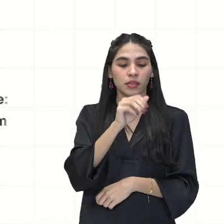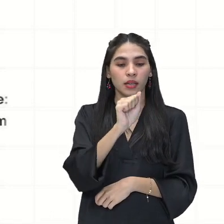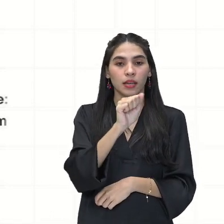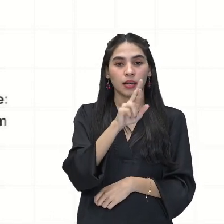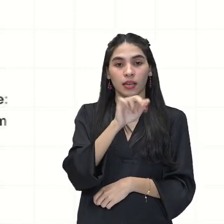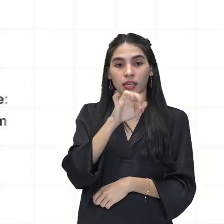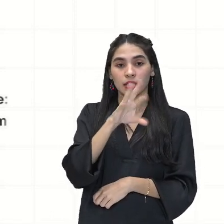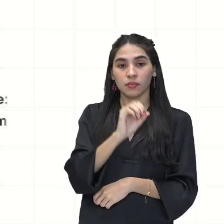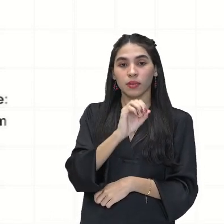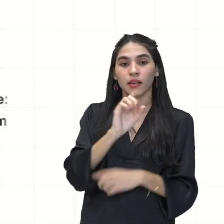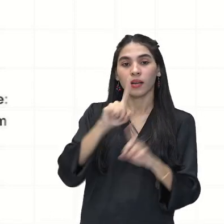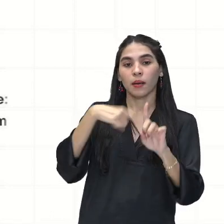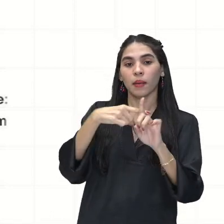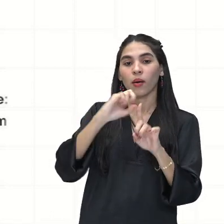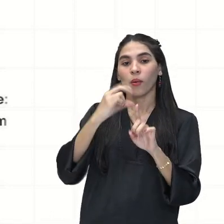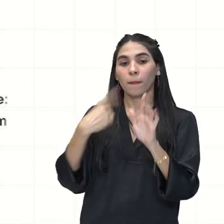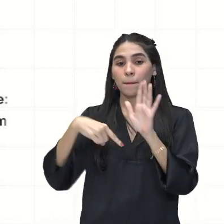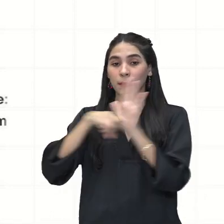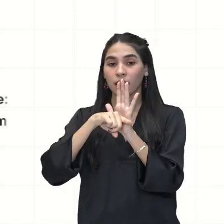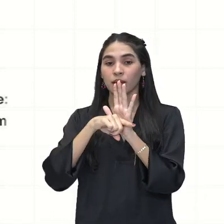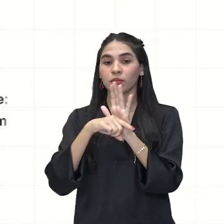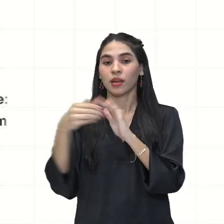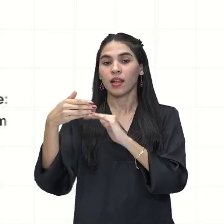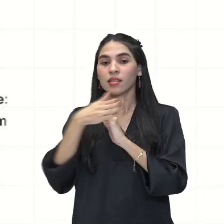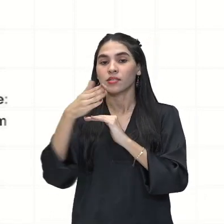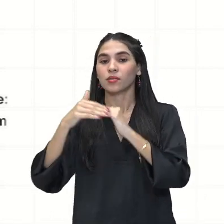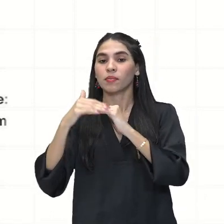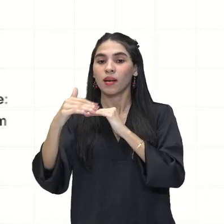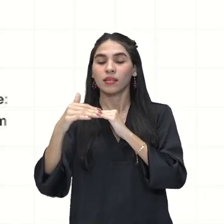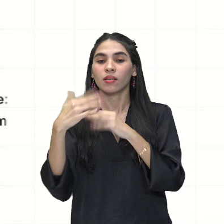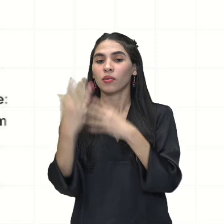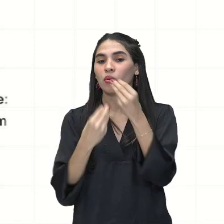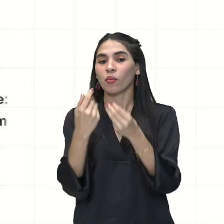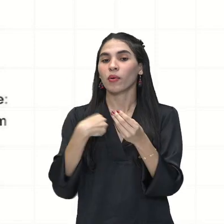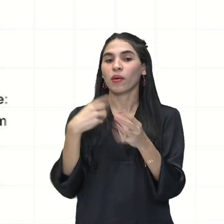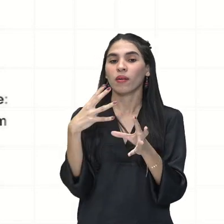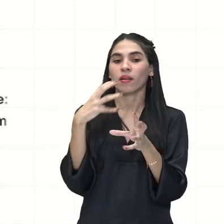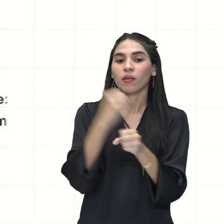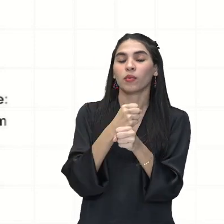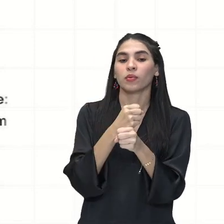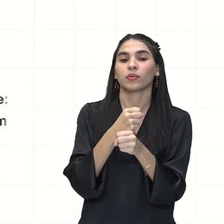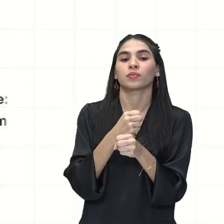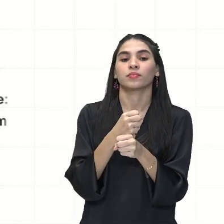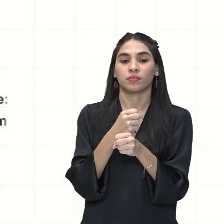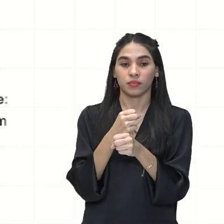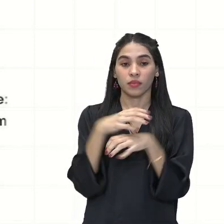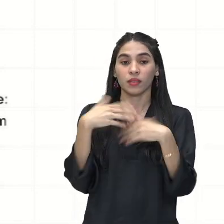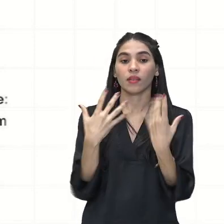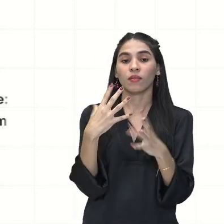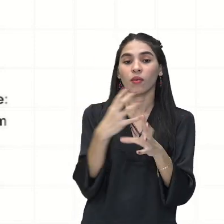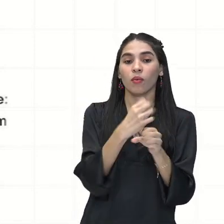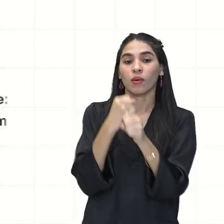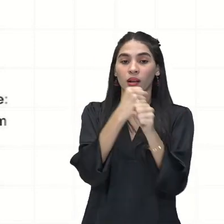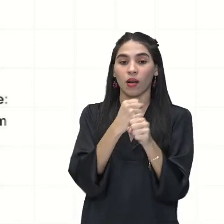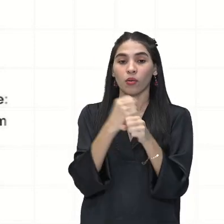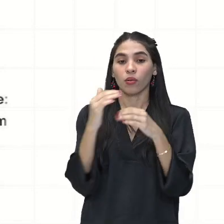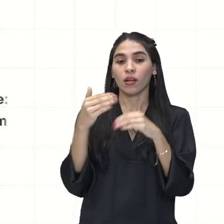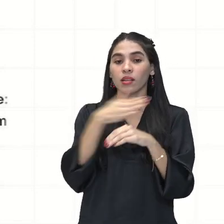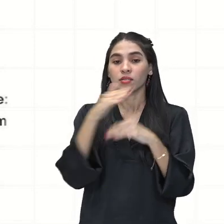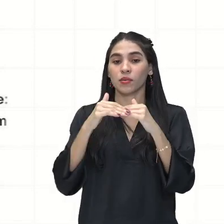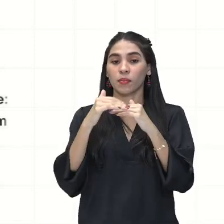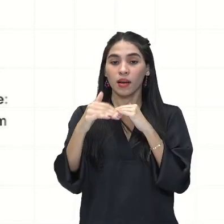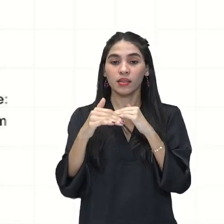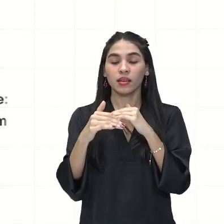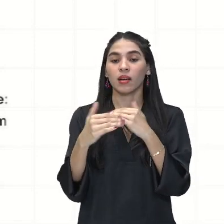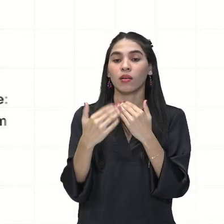ou menos o desvio padrão. E como é que é o cálculo desse desvio padrão? O cálculo do desvio padrão é feito